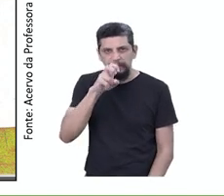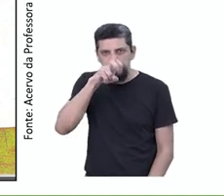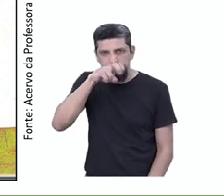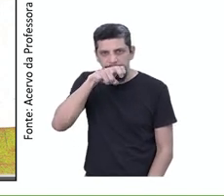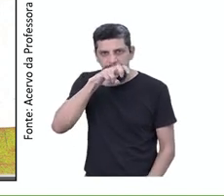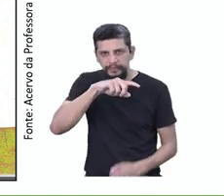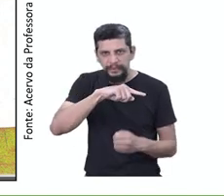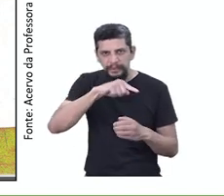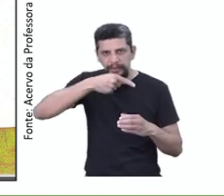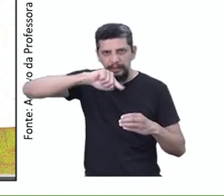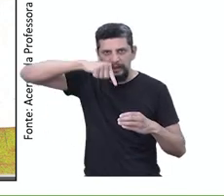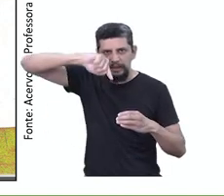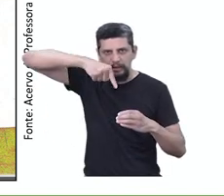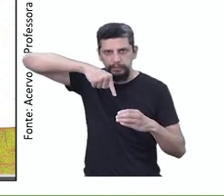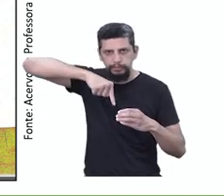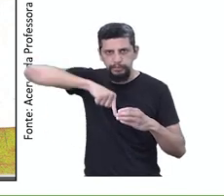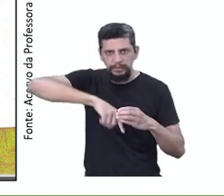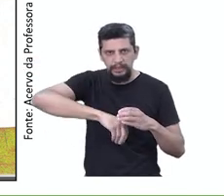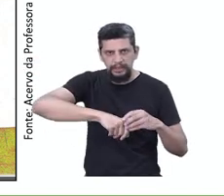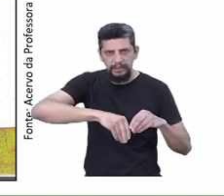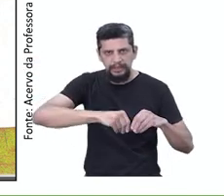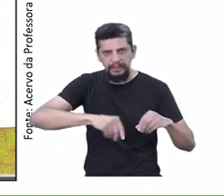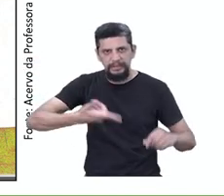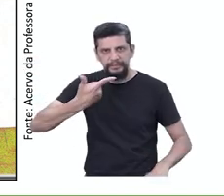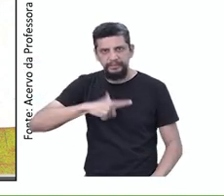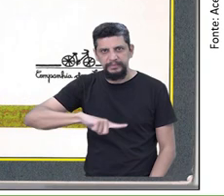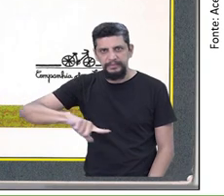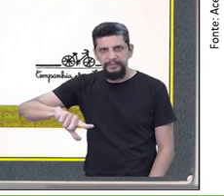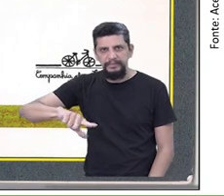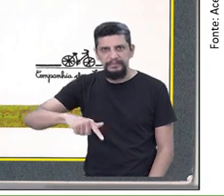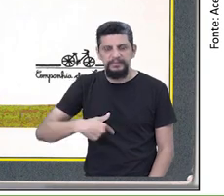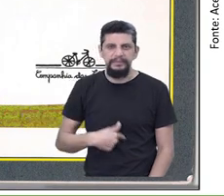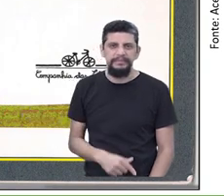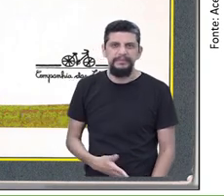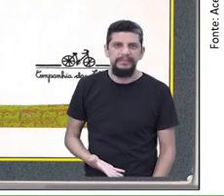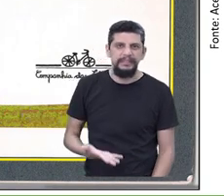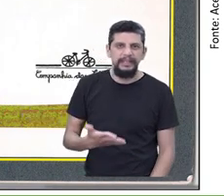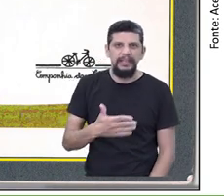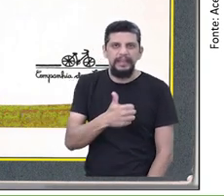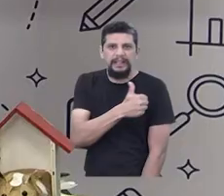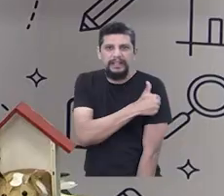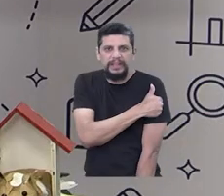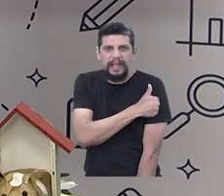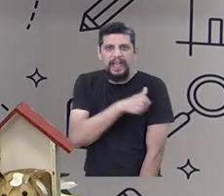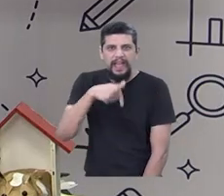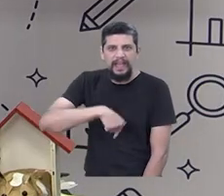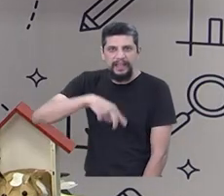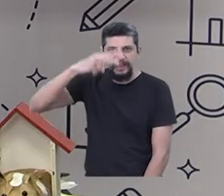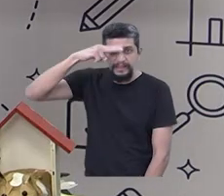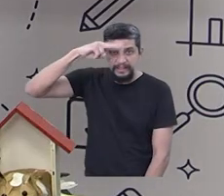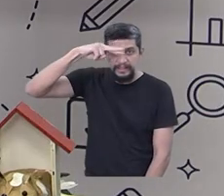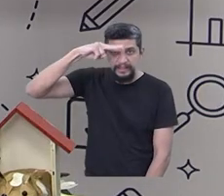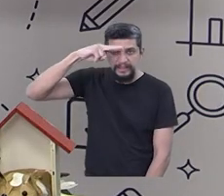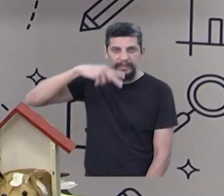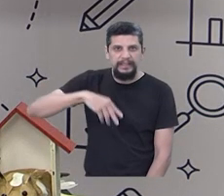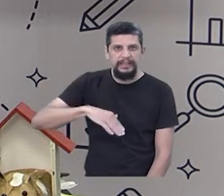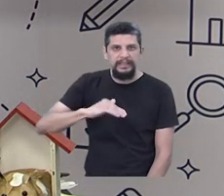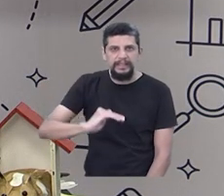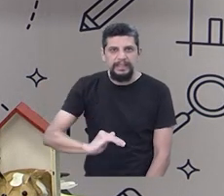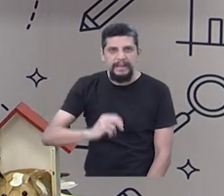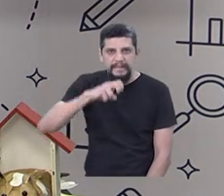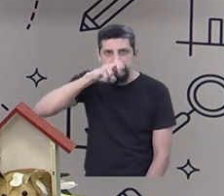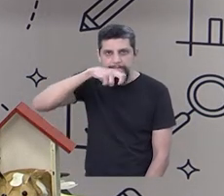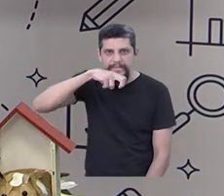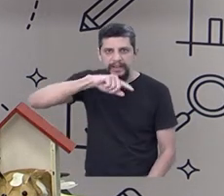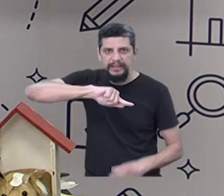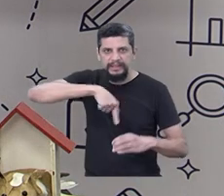topeira para dentro da terra outra vez. Gente, essa é a nossa história da pequena topeira